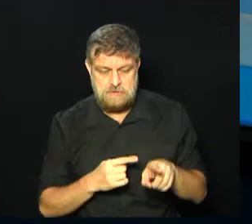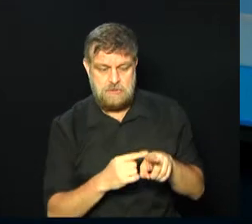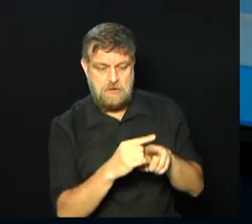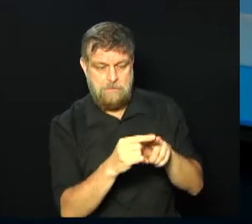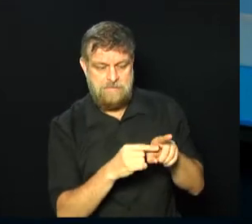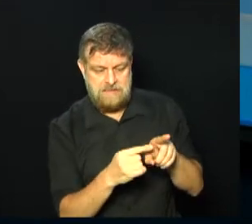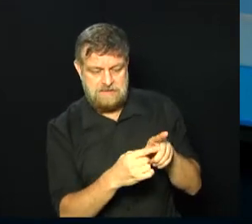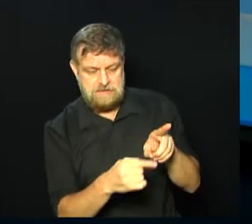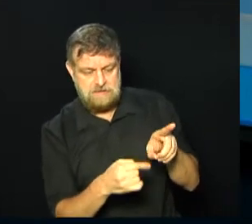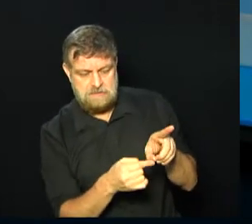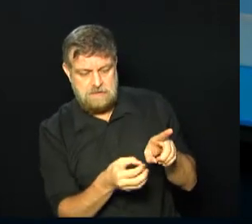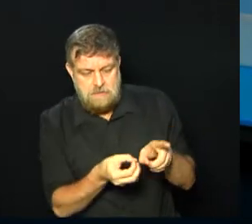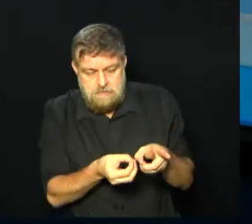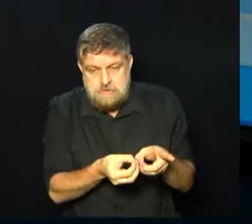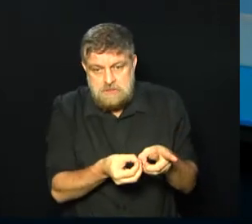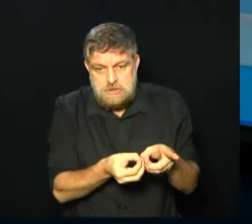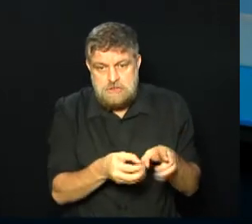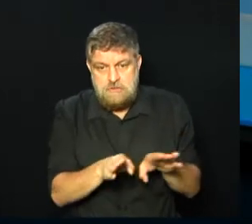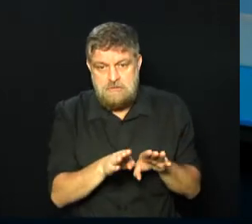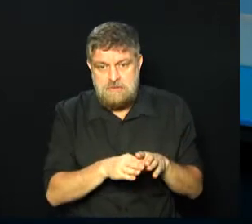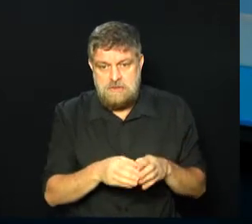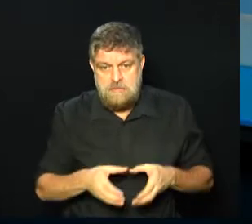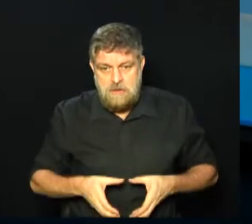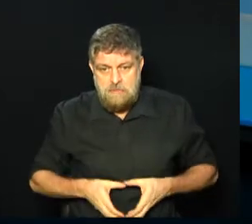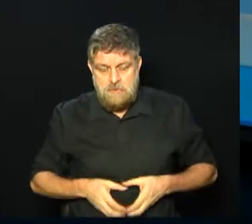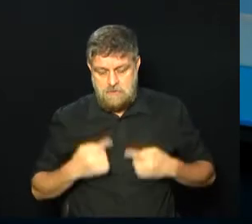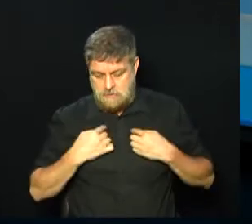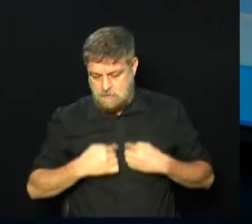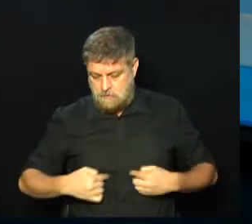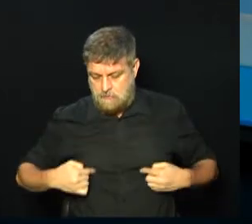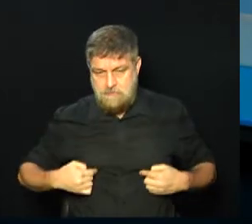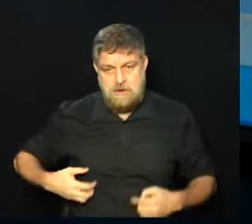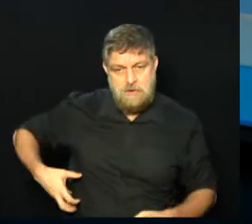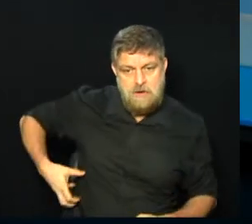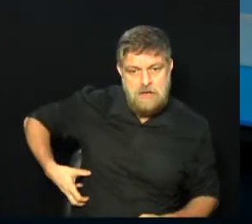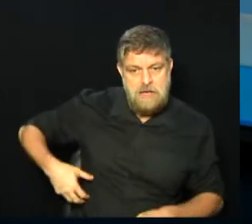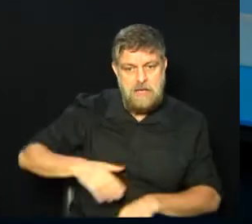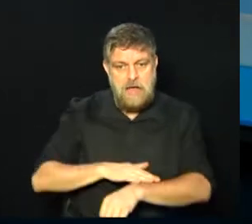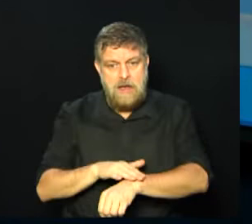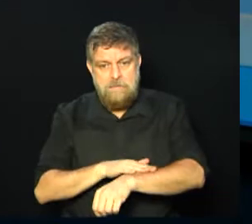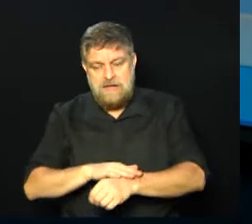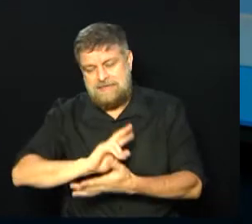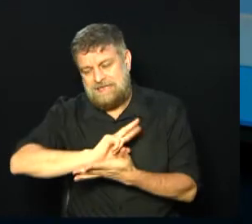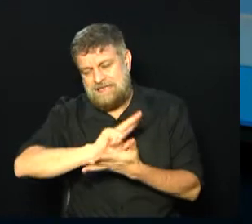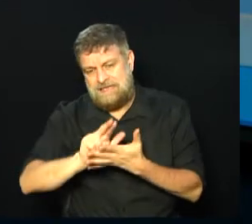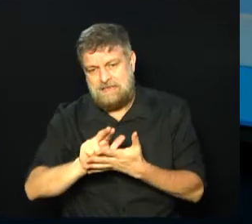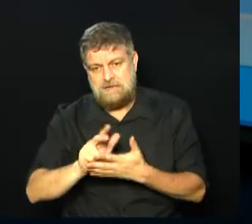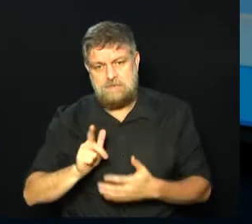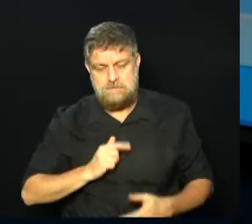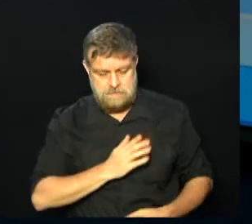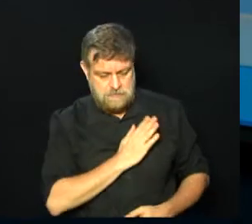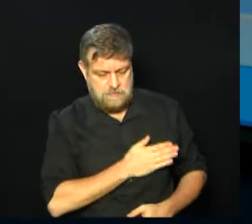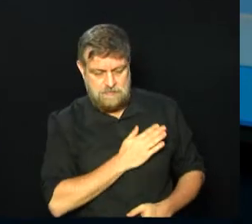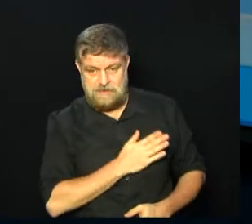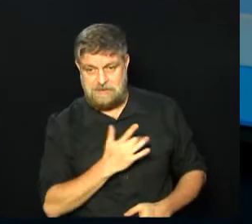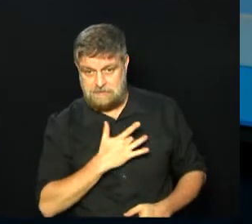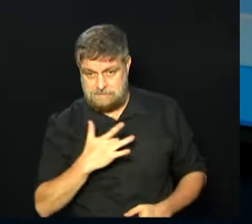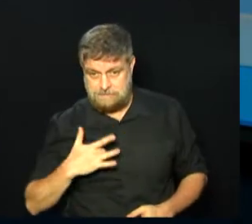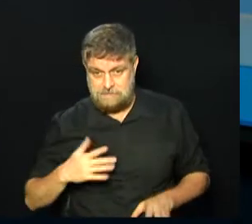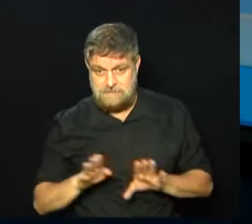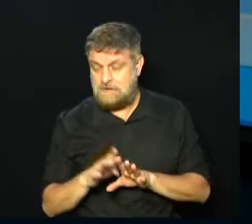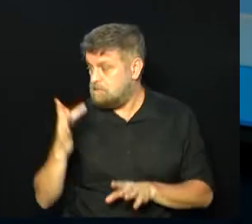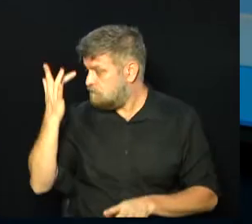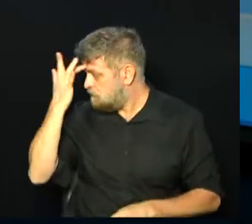testículo, câncer de pulmão, bexiga, rim, pele, melanoma, saúde cardiovascular e saúde